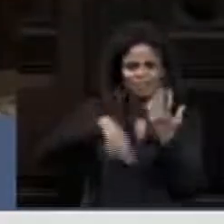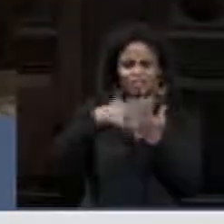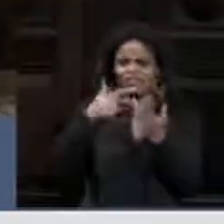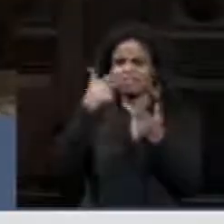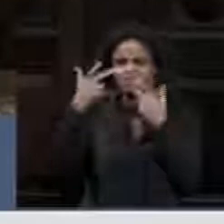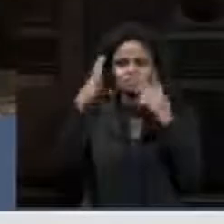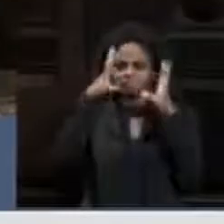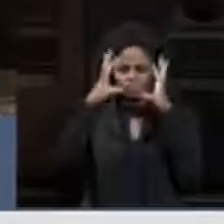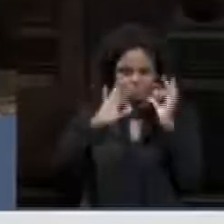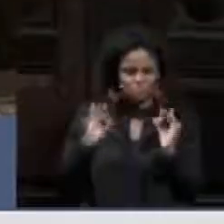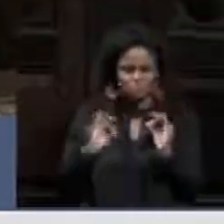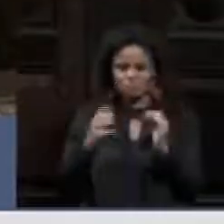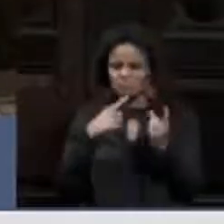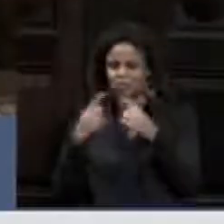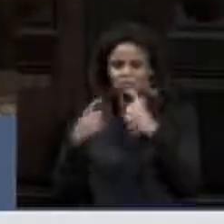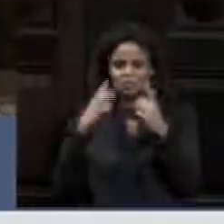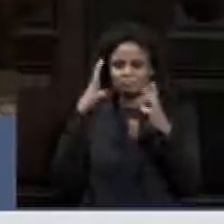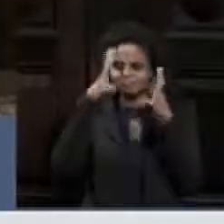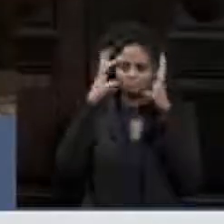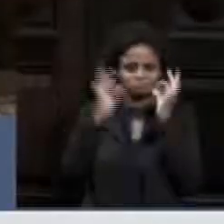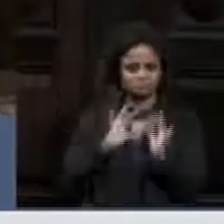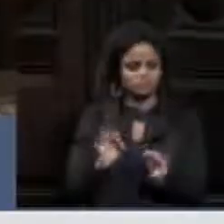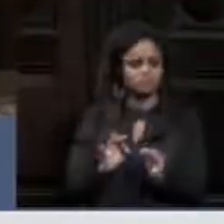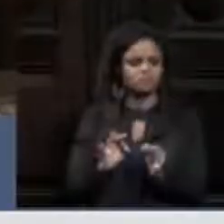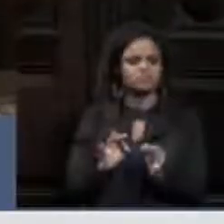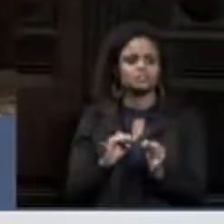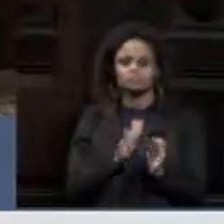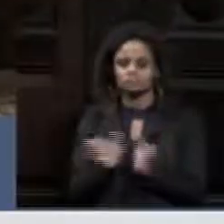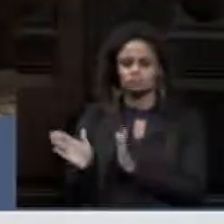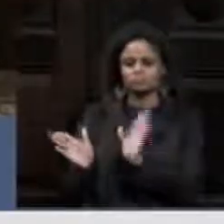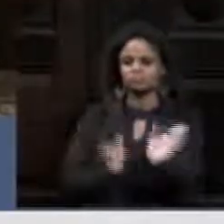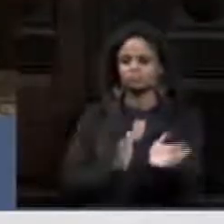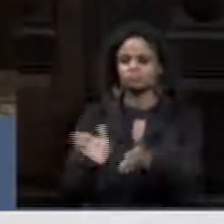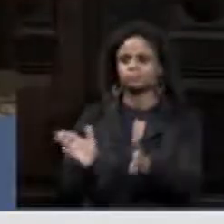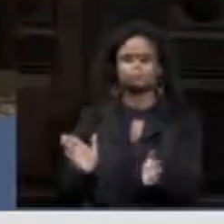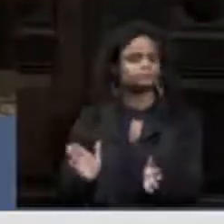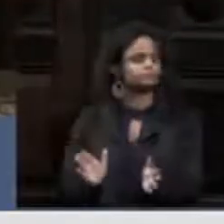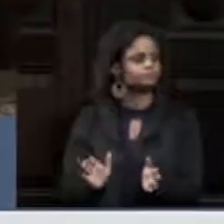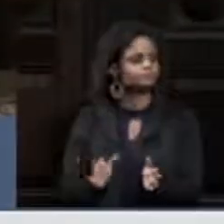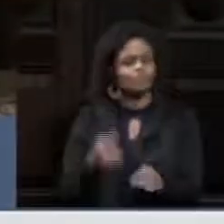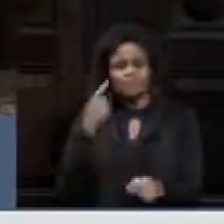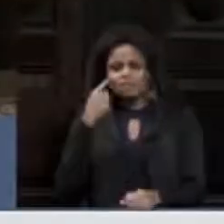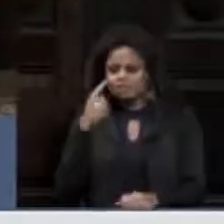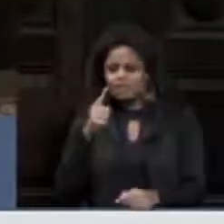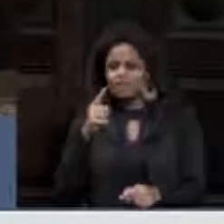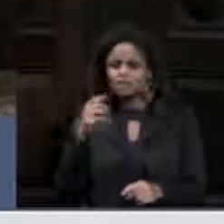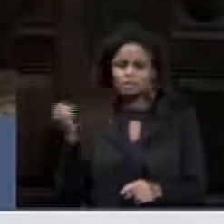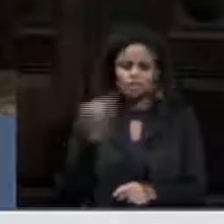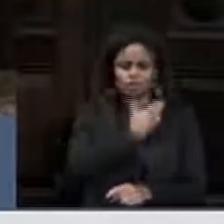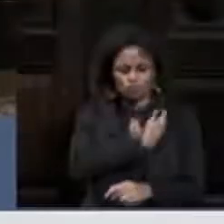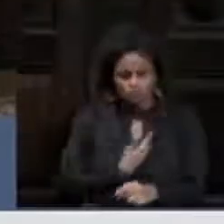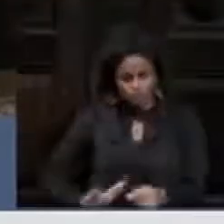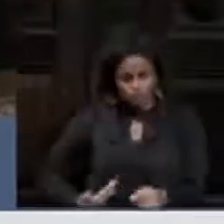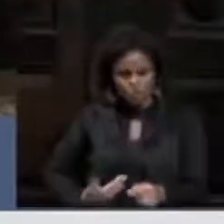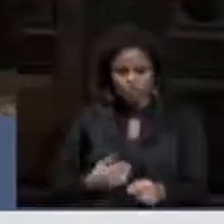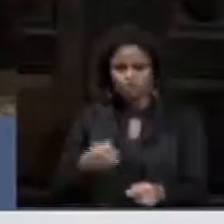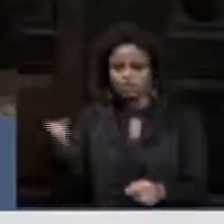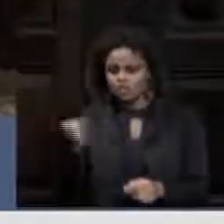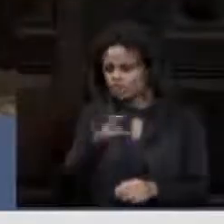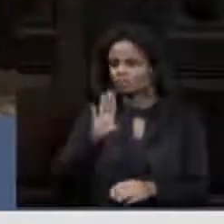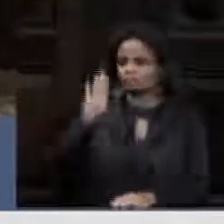mesma direção, e aí vem um novo governo, uma nova